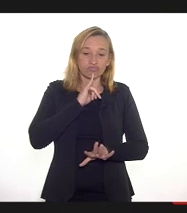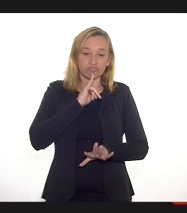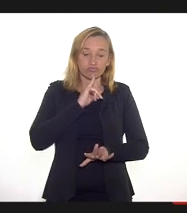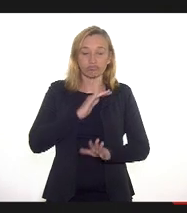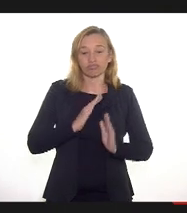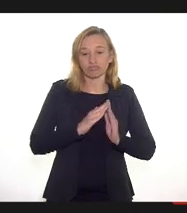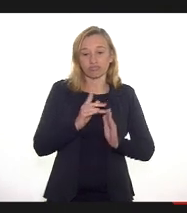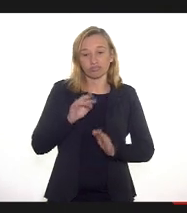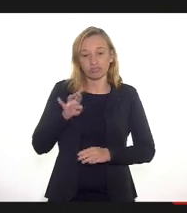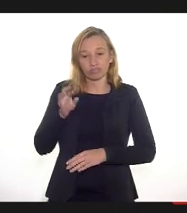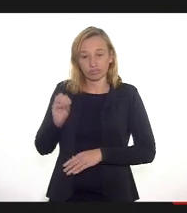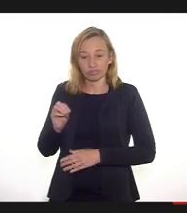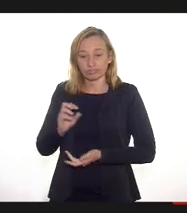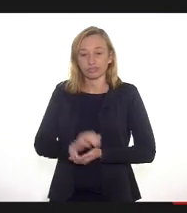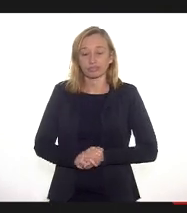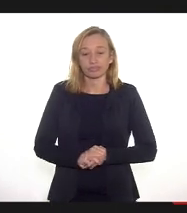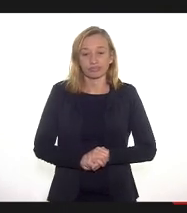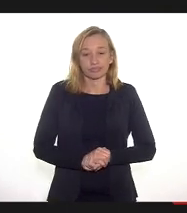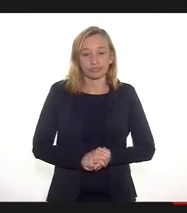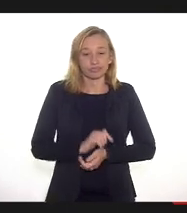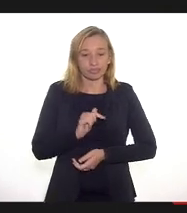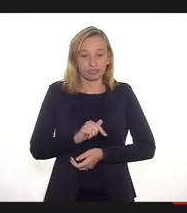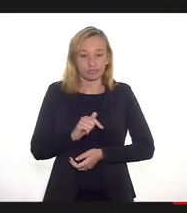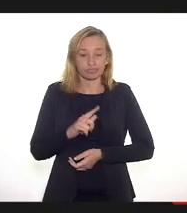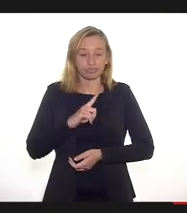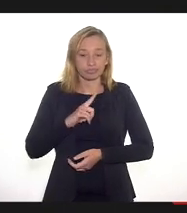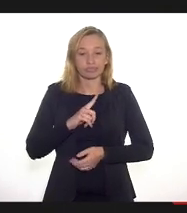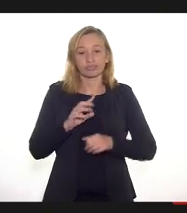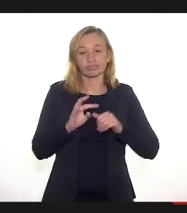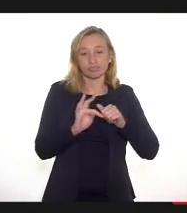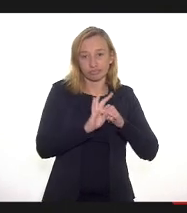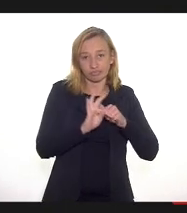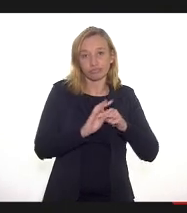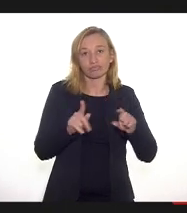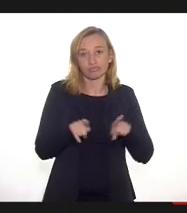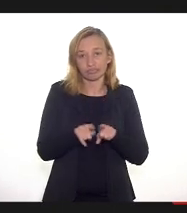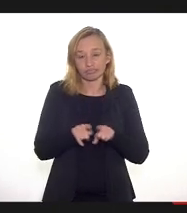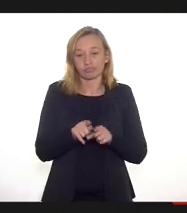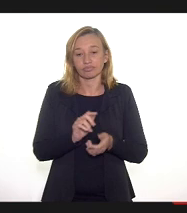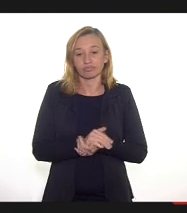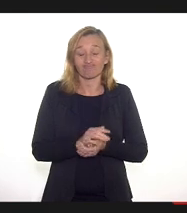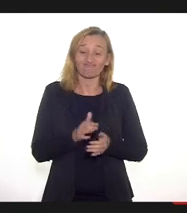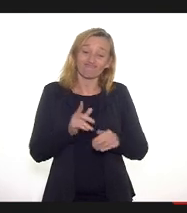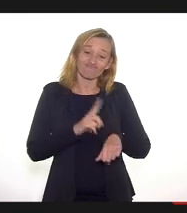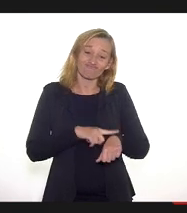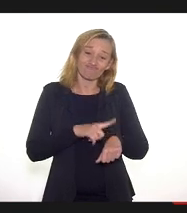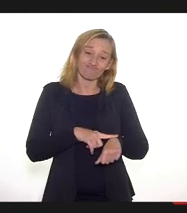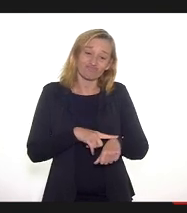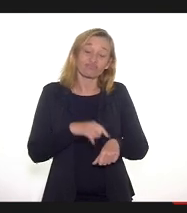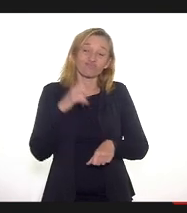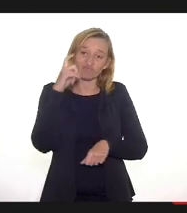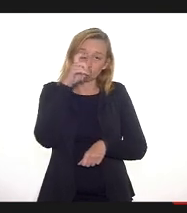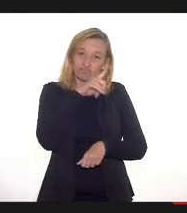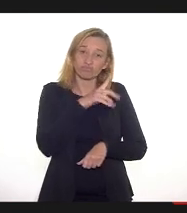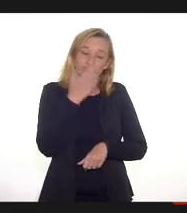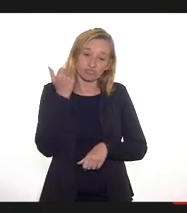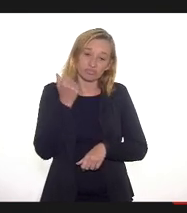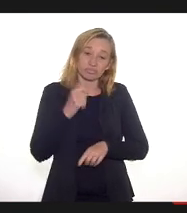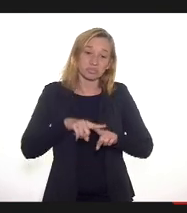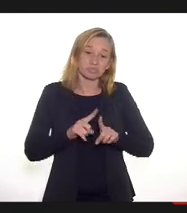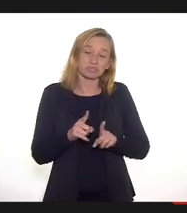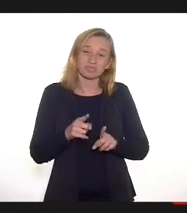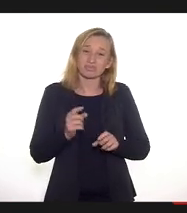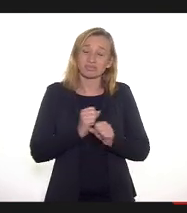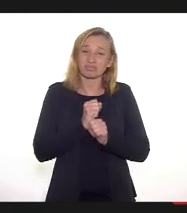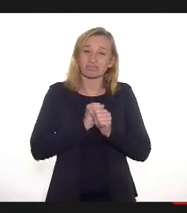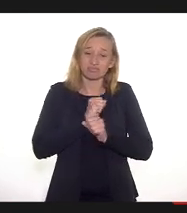Ricardo, e aqui nós temos uma FAETEC. Nesse momento, a gente sabe da dificuldade, mas há muito